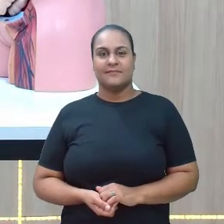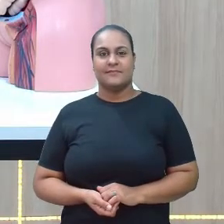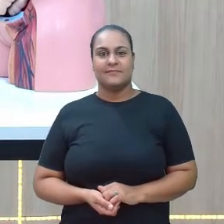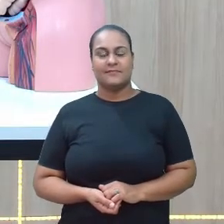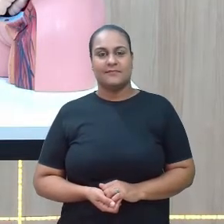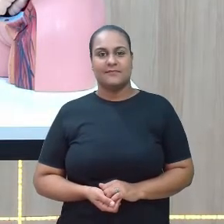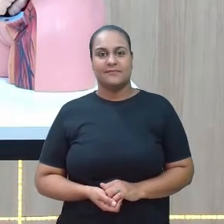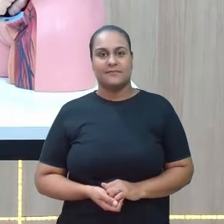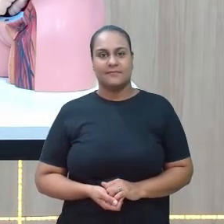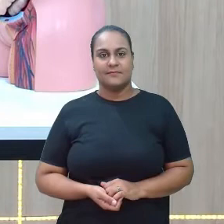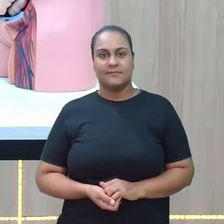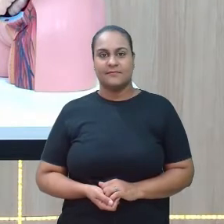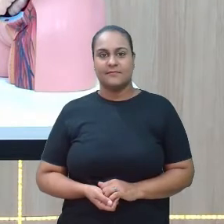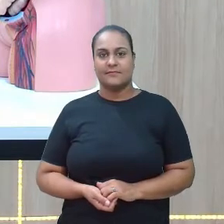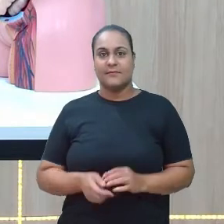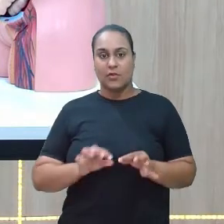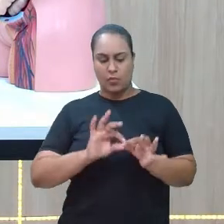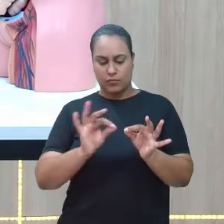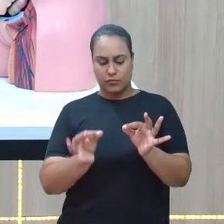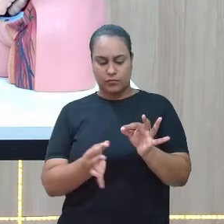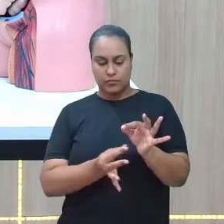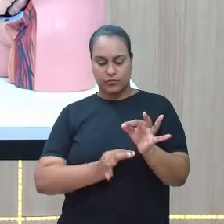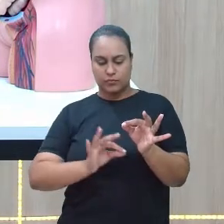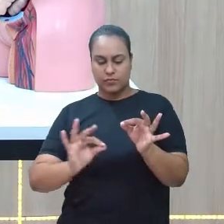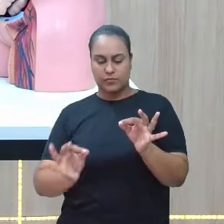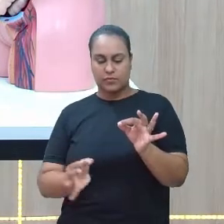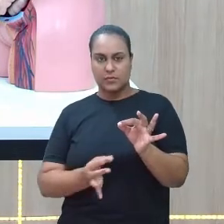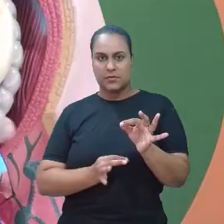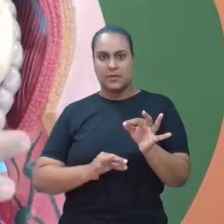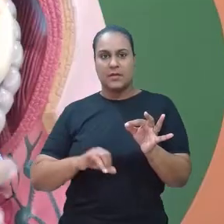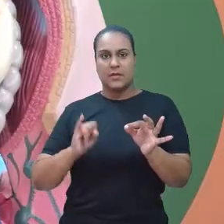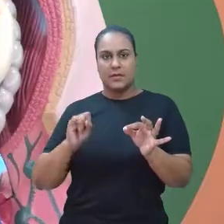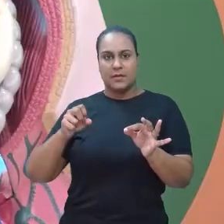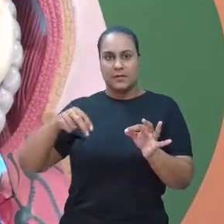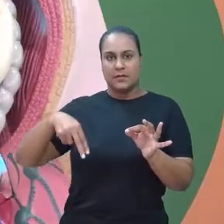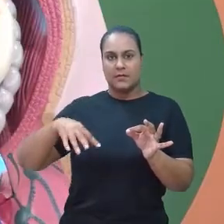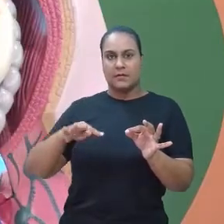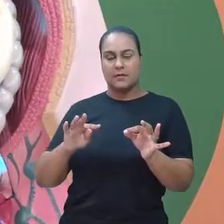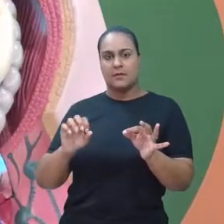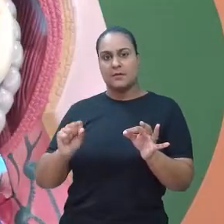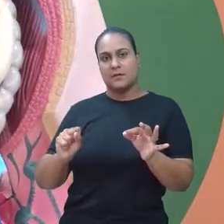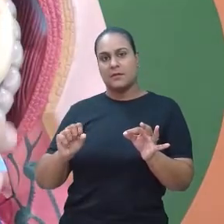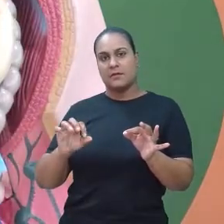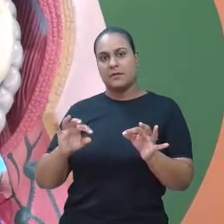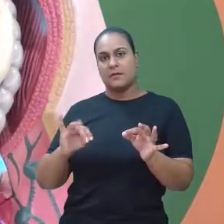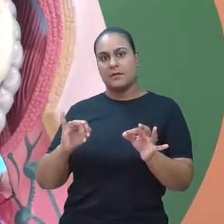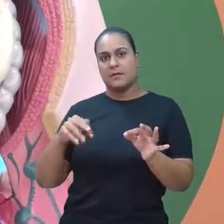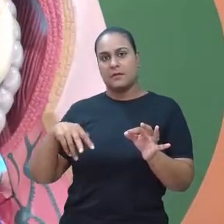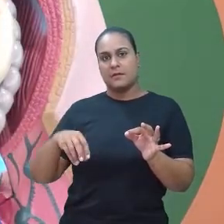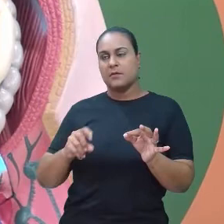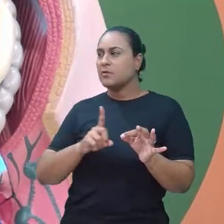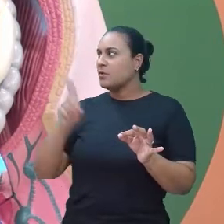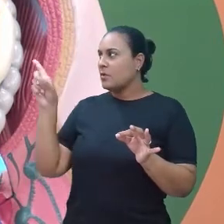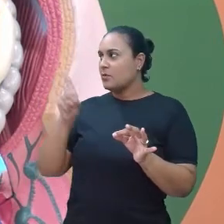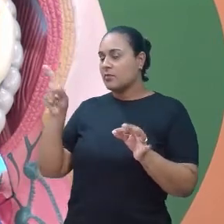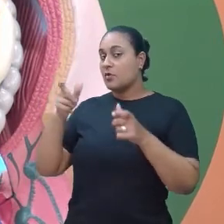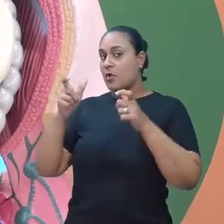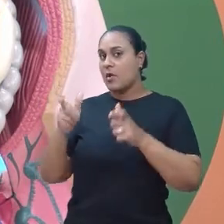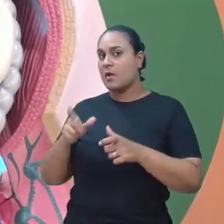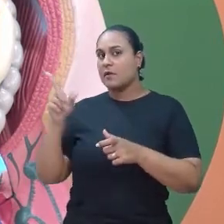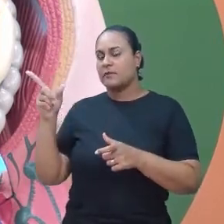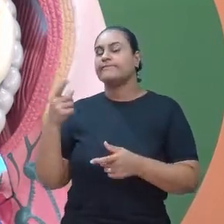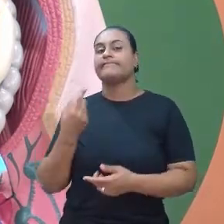O intestino delgado. Então, está localizado aqui, essa parte aqui. Nós vimos um pouquinho dele na